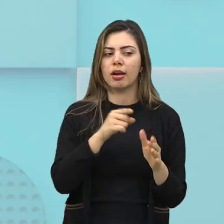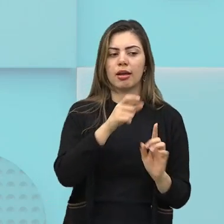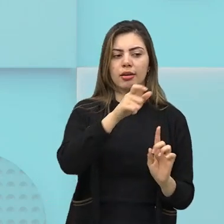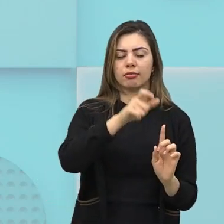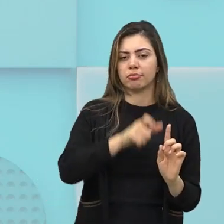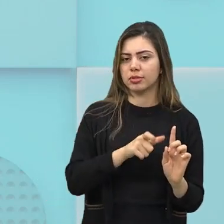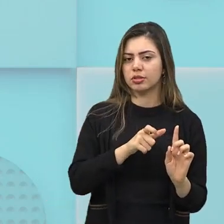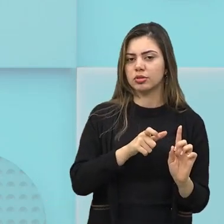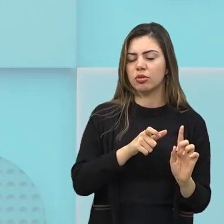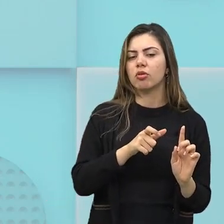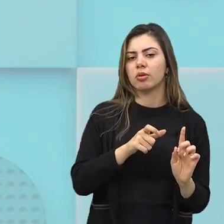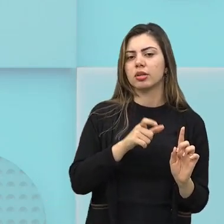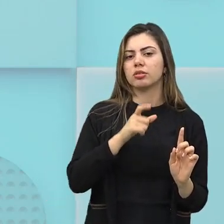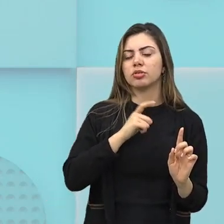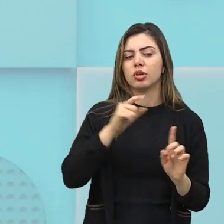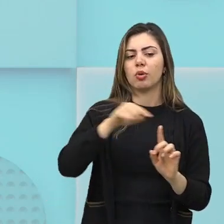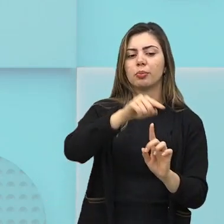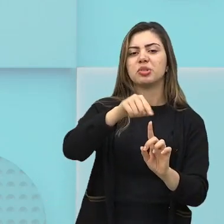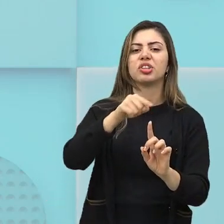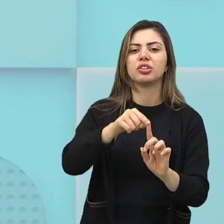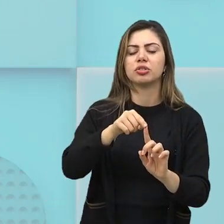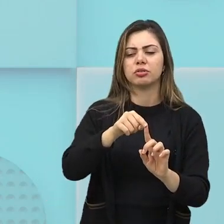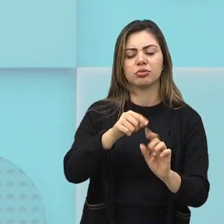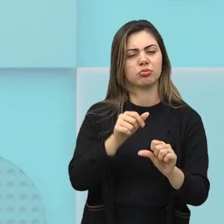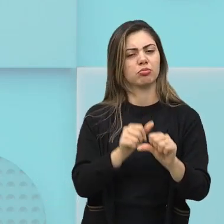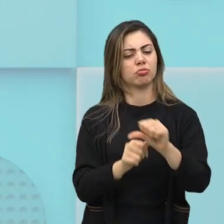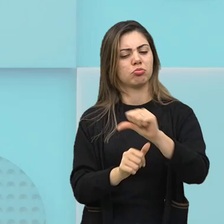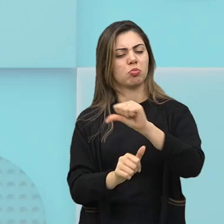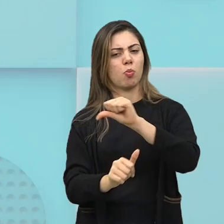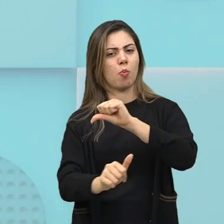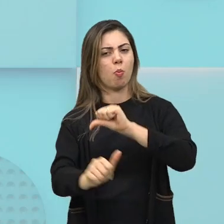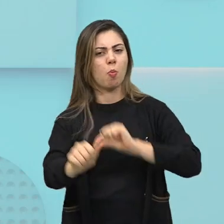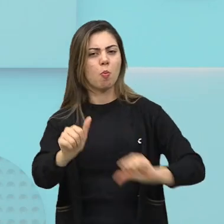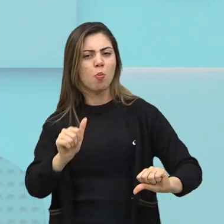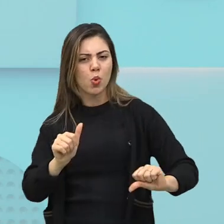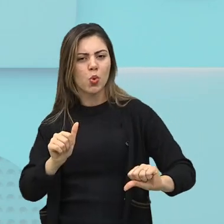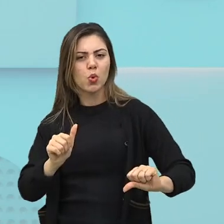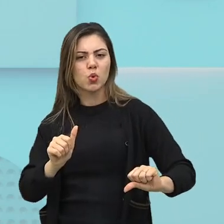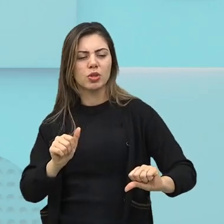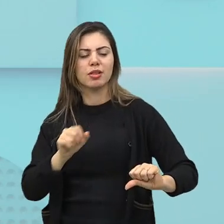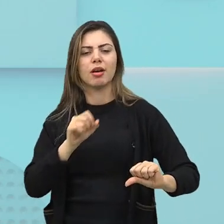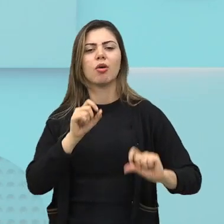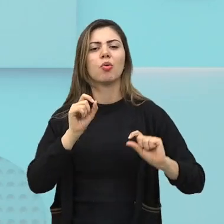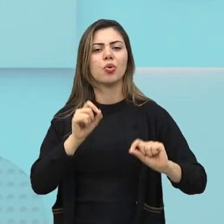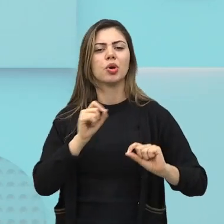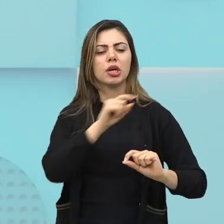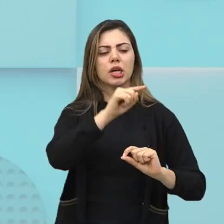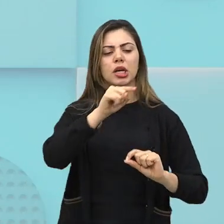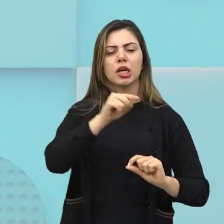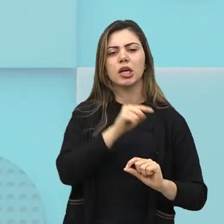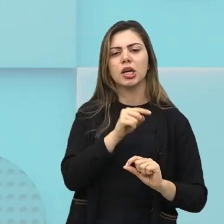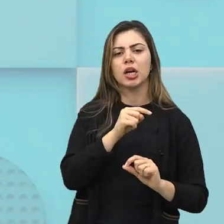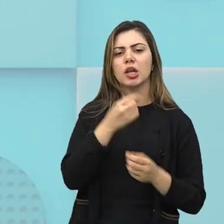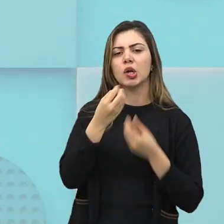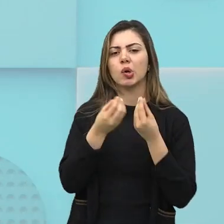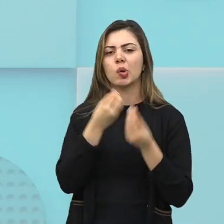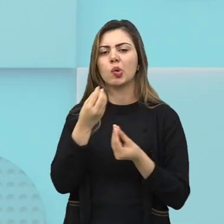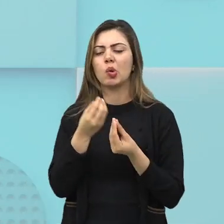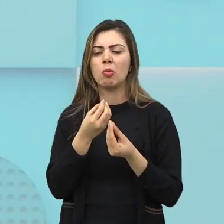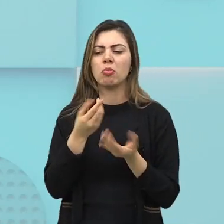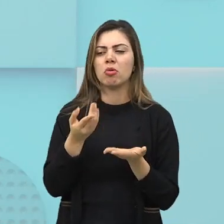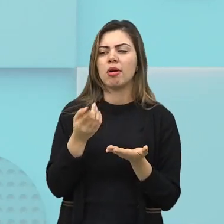se transformar em vaidade, vai se transformar em obsessão pela classificação e